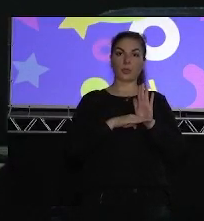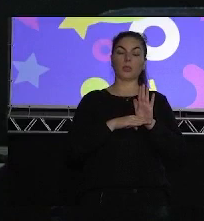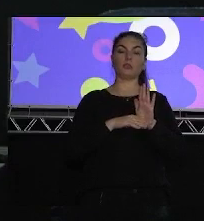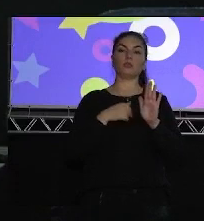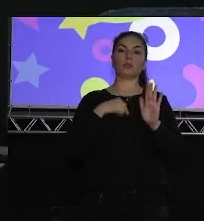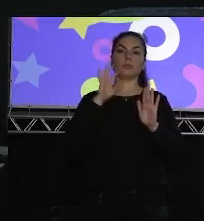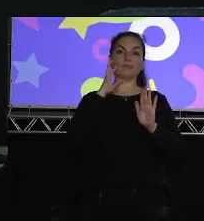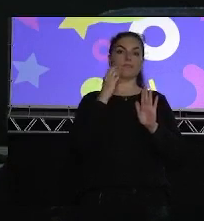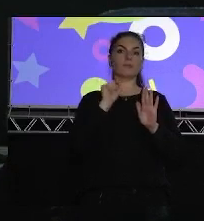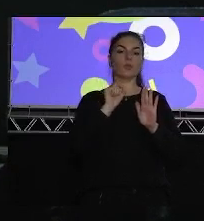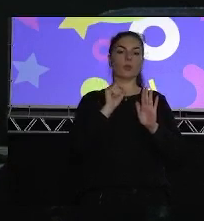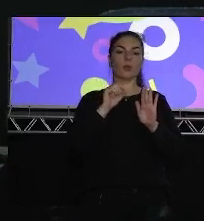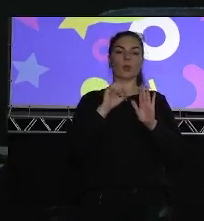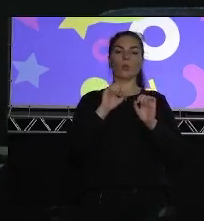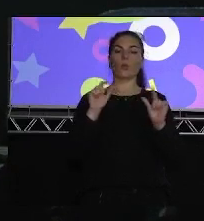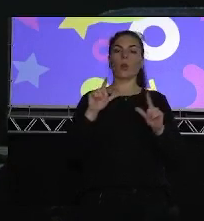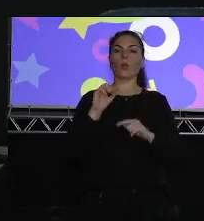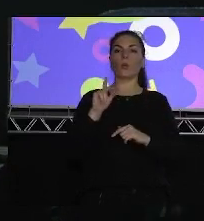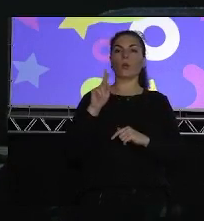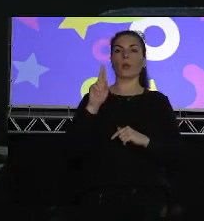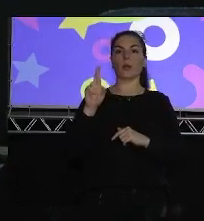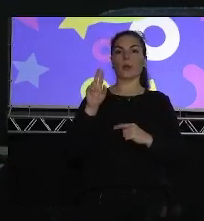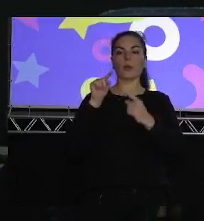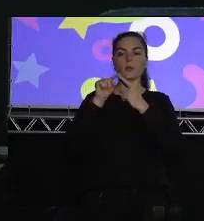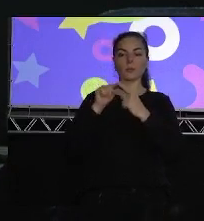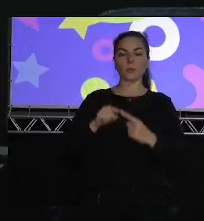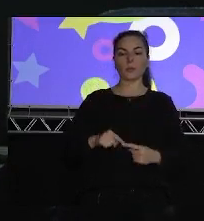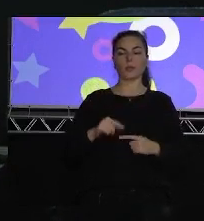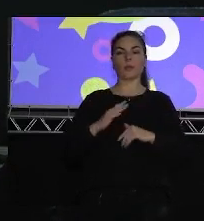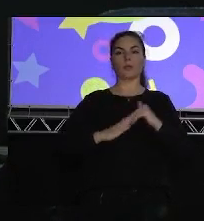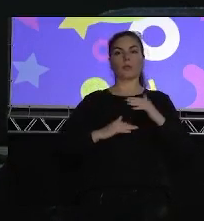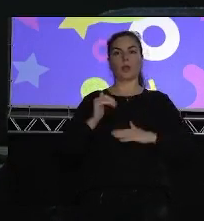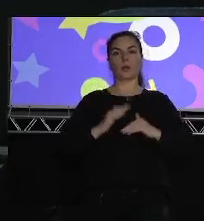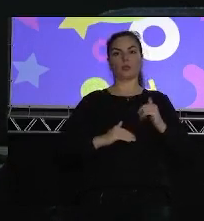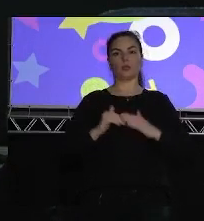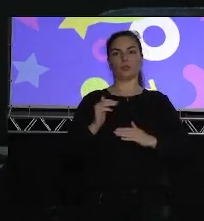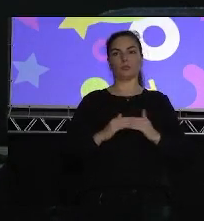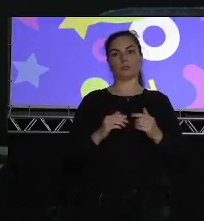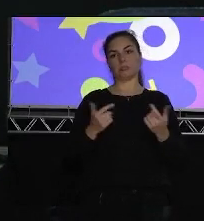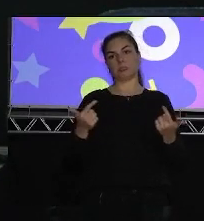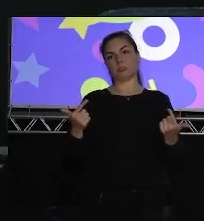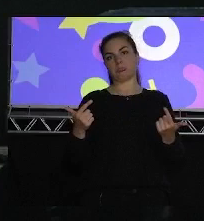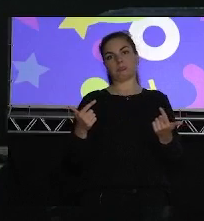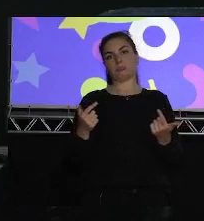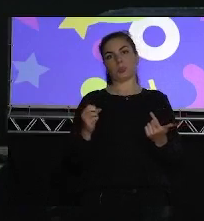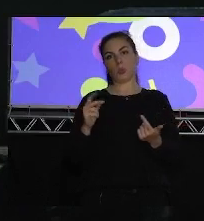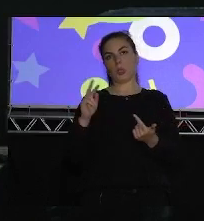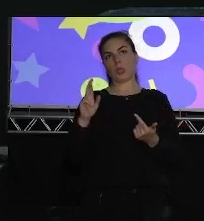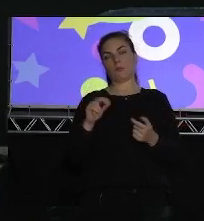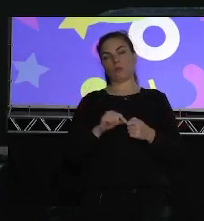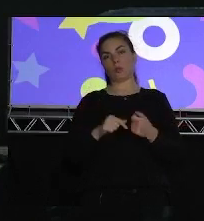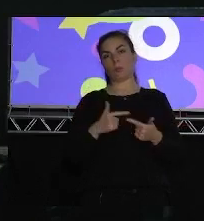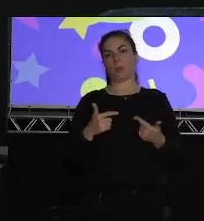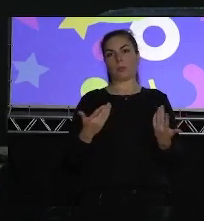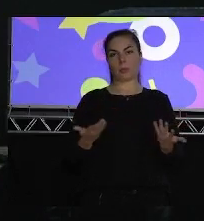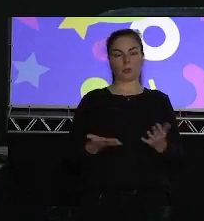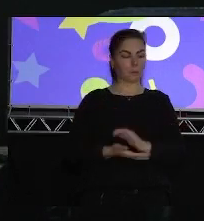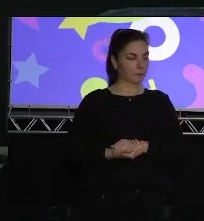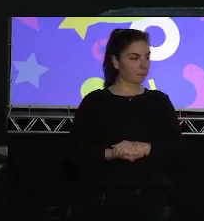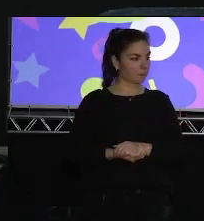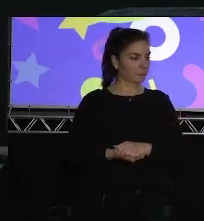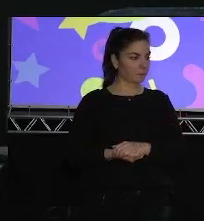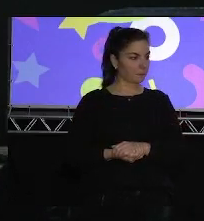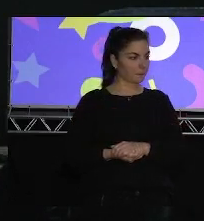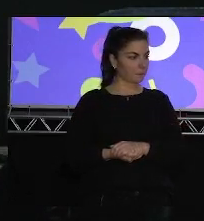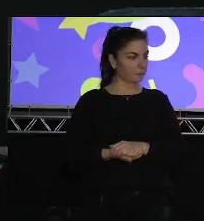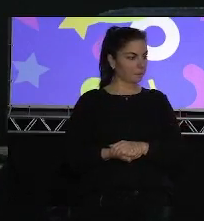e defino quais são os OKRs táticos da organização. Caso contrário, eu não tenho OKR, para trabalhar para quê? Né? Bom,